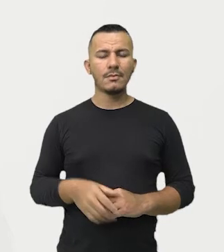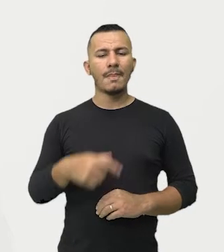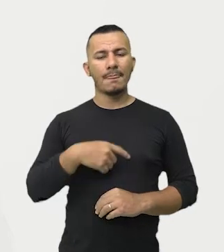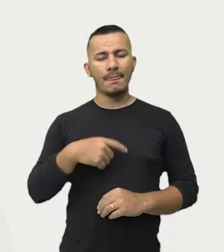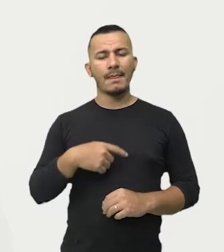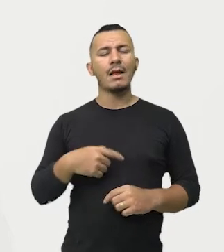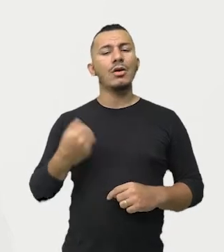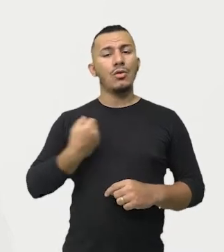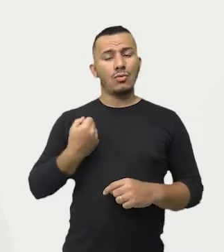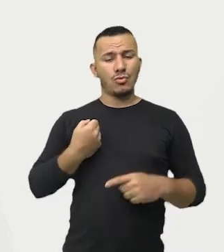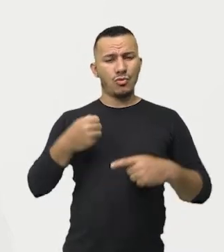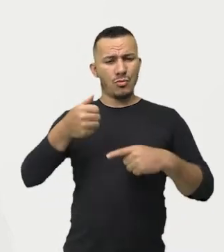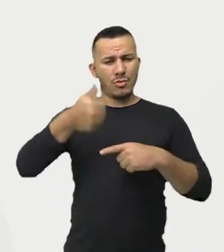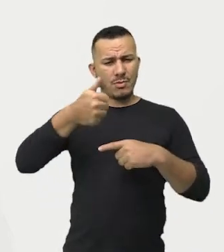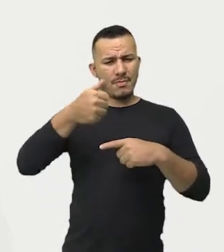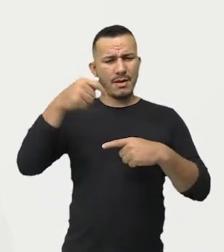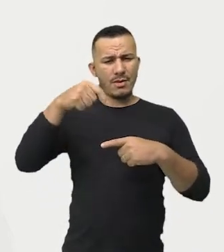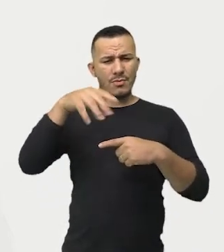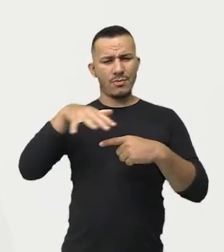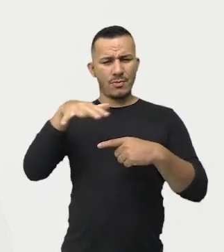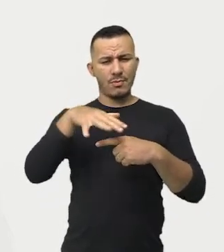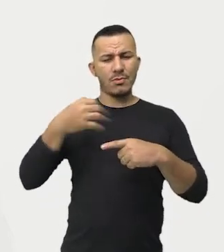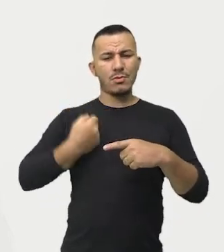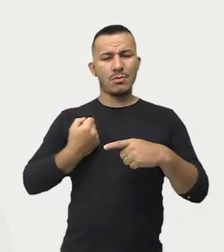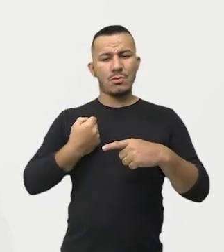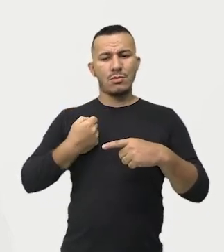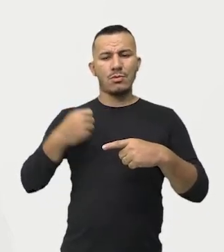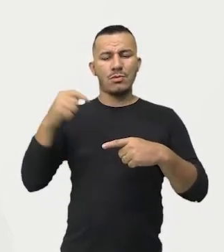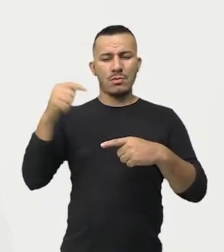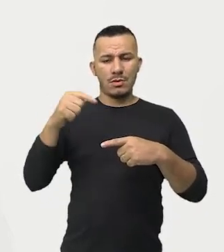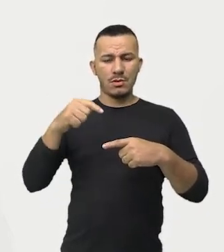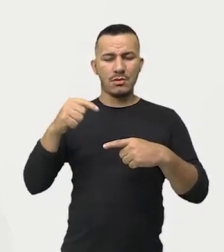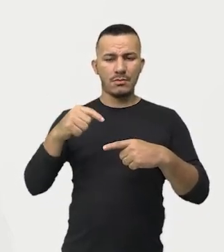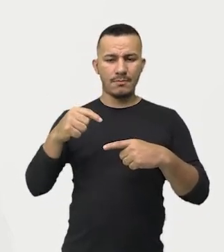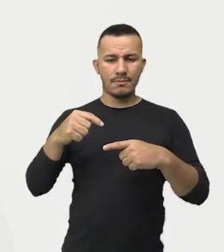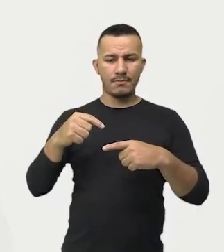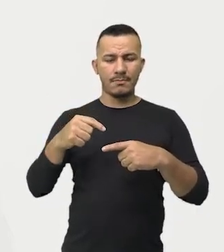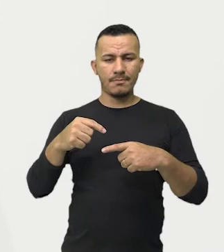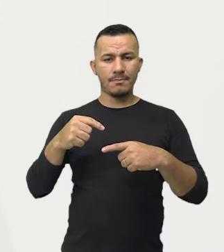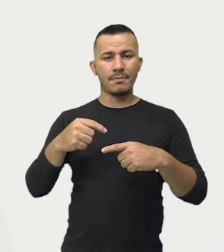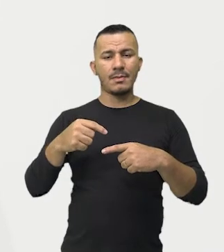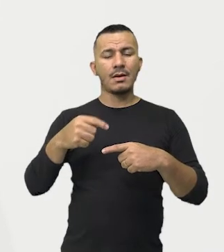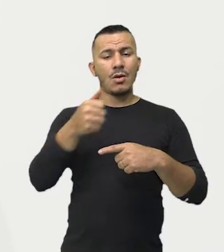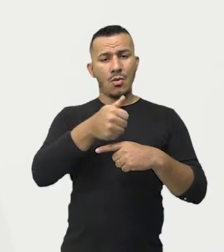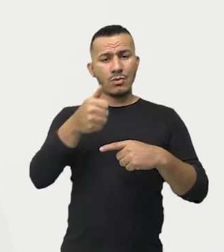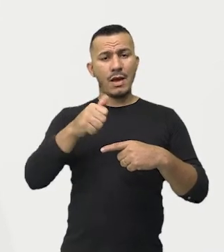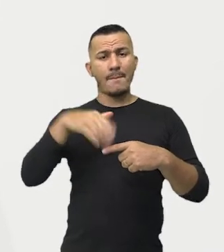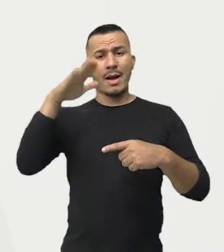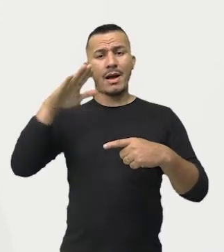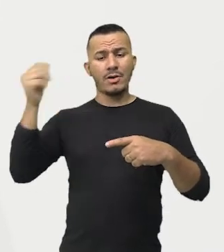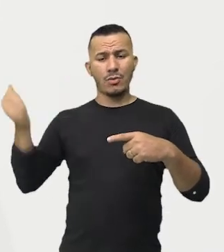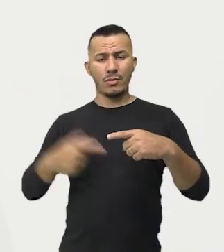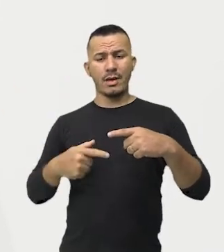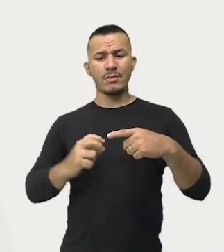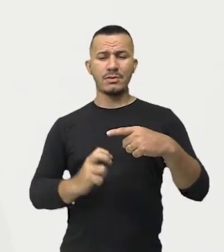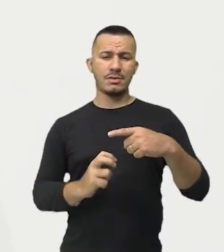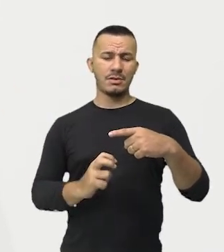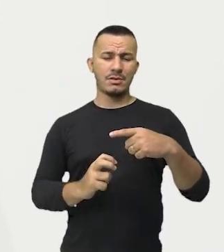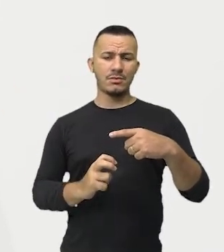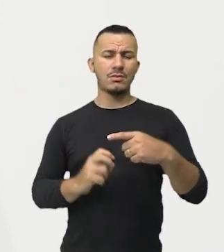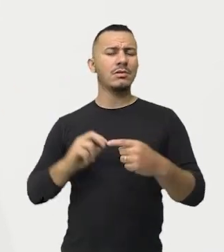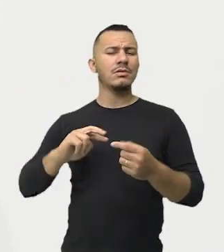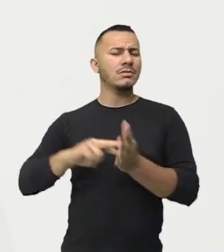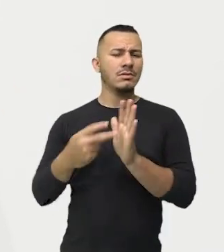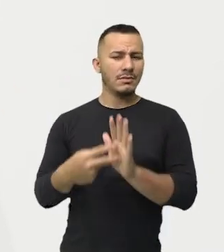numerador, atenção, onde o numerador é maior que o denominador. O que isso